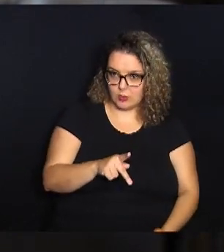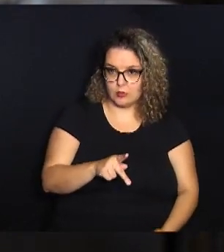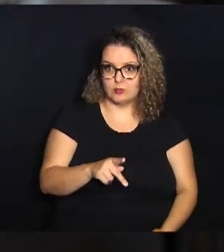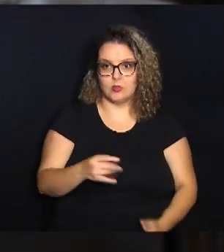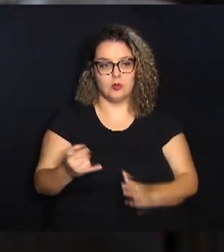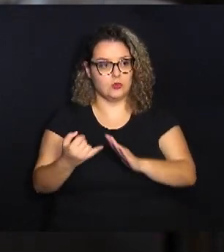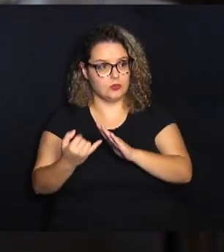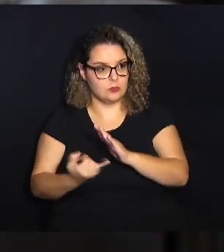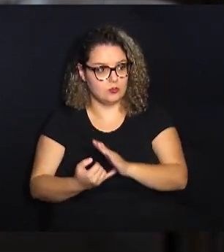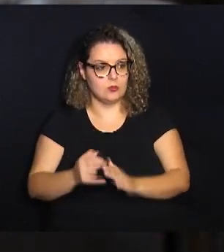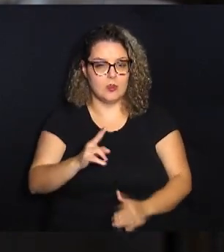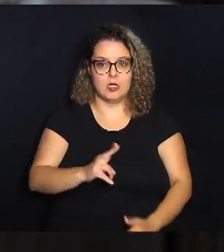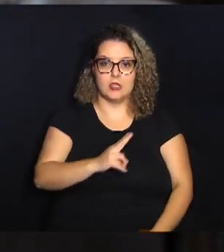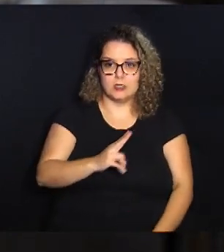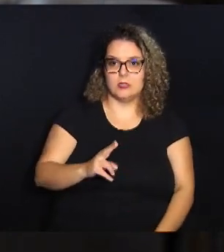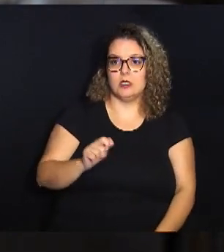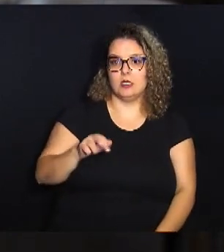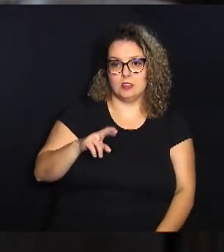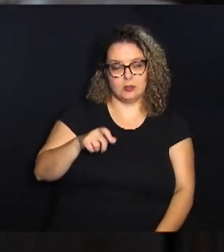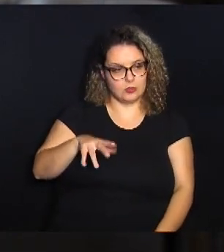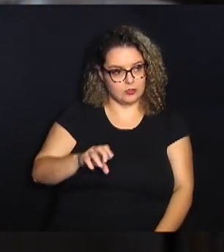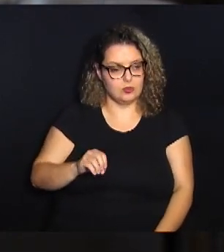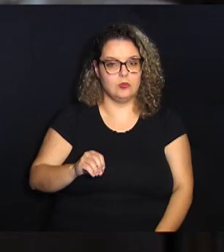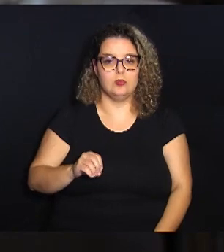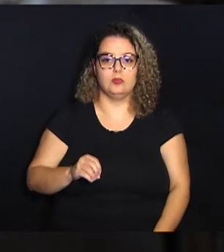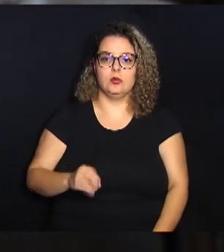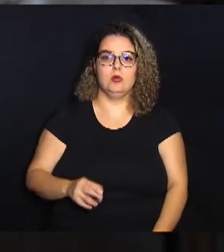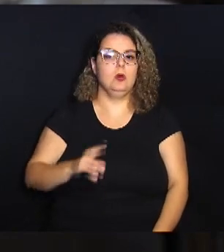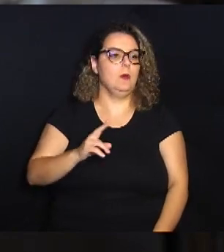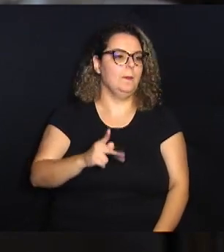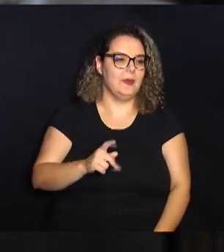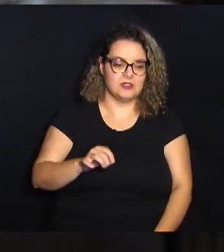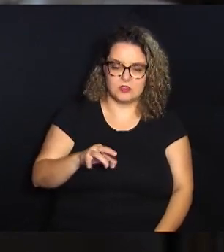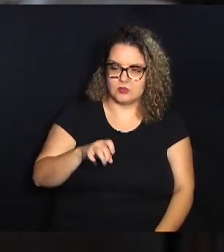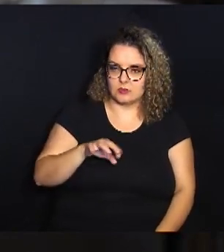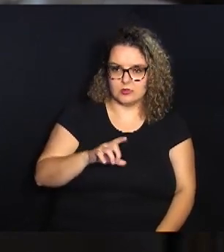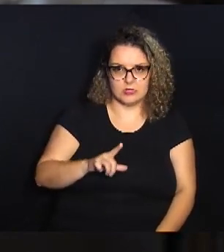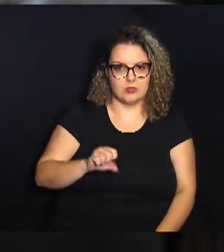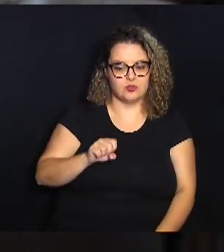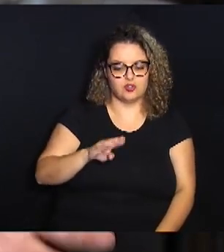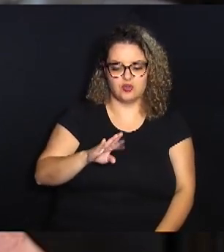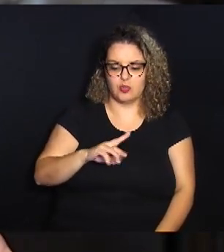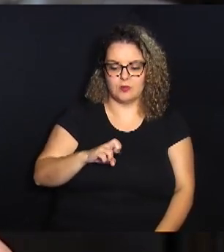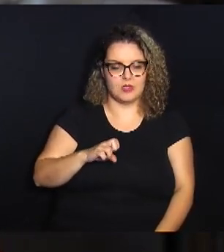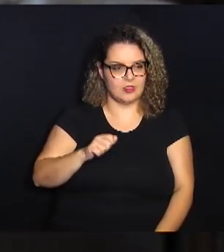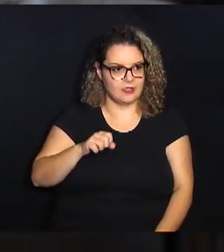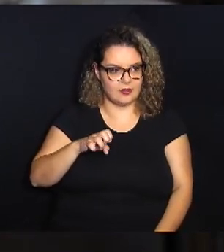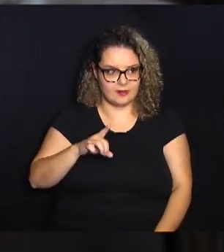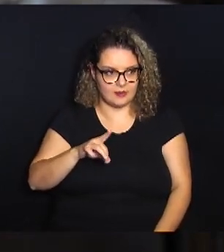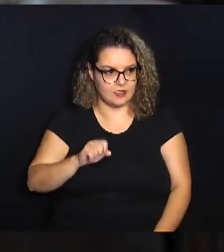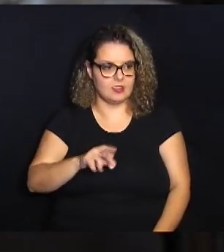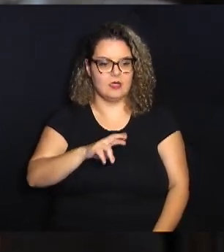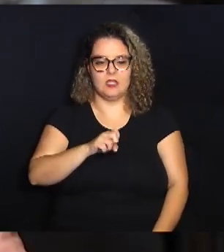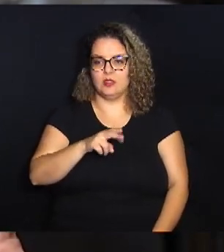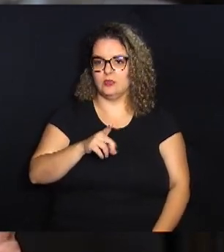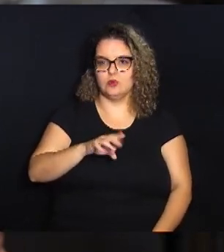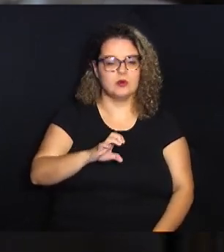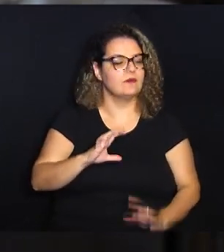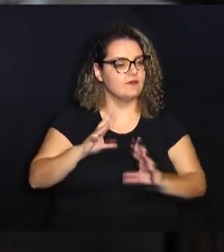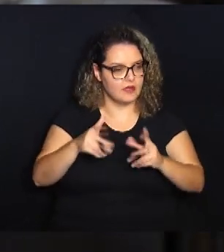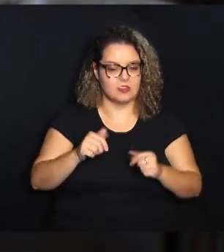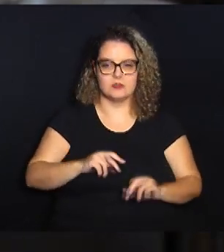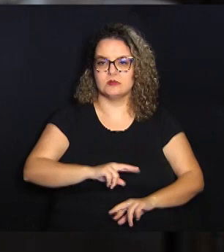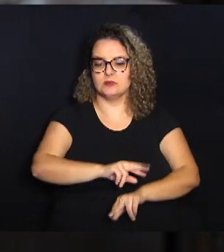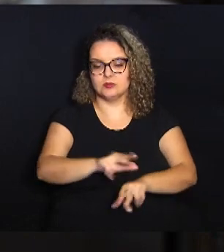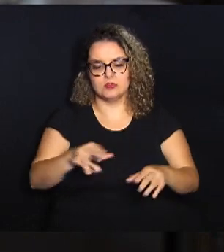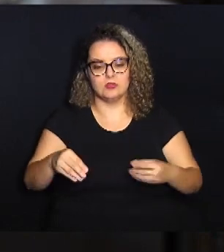Padre Haroldo, a FEBRACT, Pastoral da Sobriedade, a REDUC, né, várias entidades que compõem o Conselho que foram mostrar para a